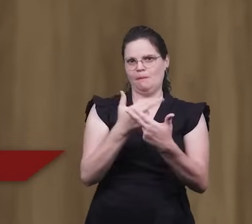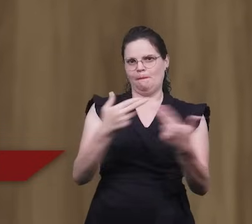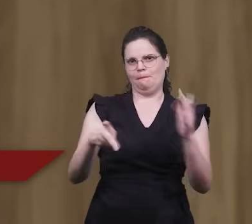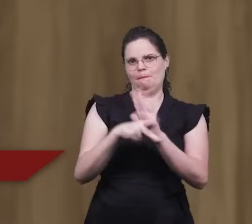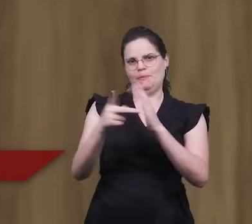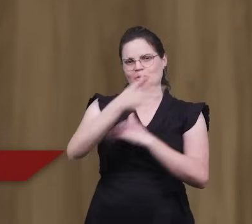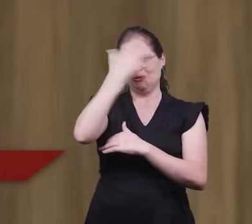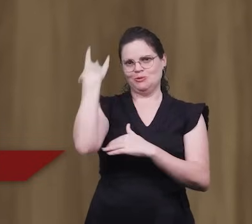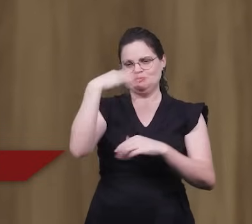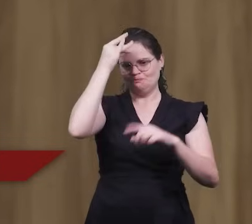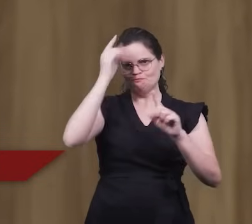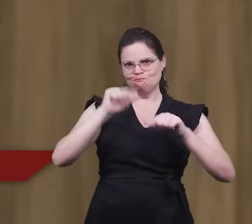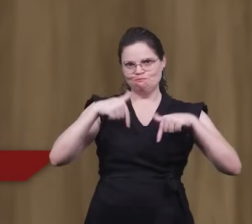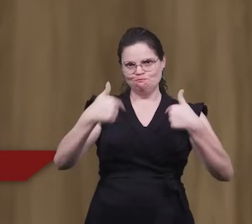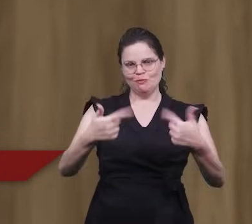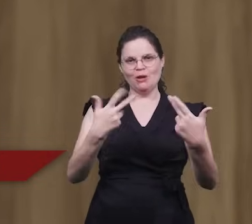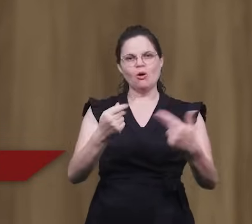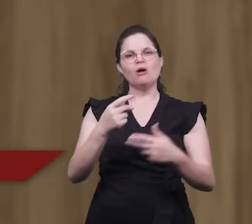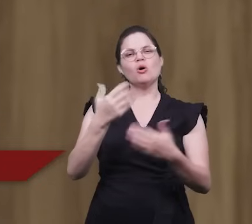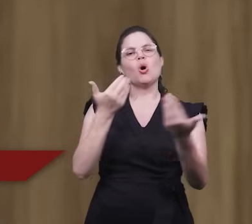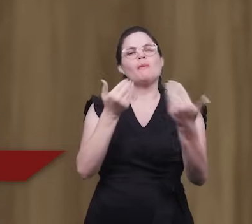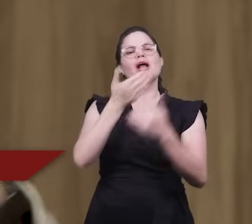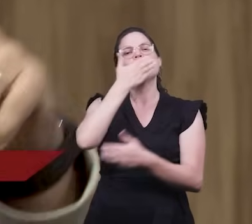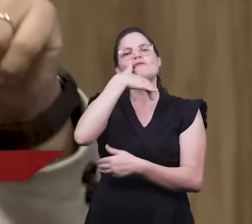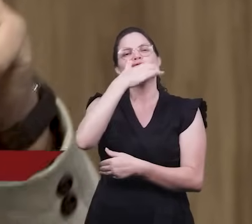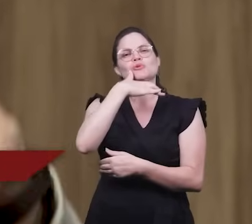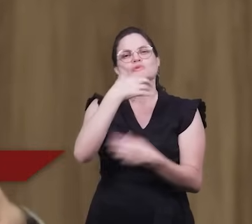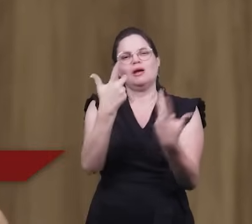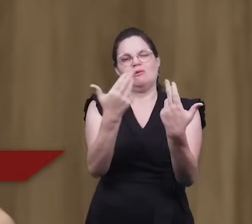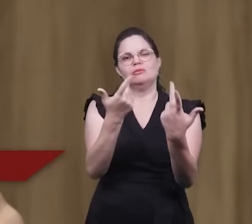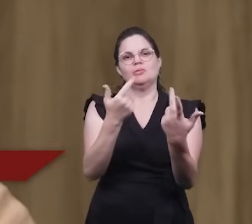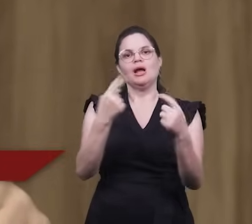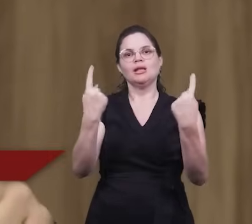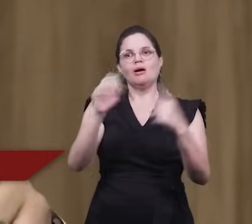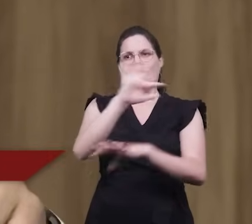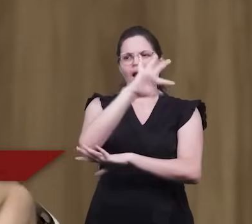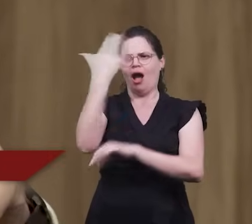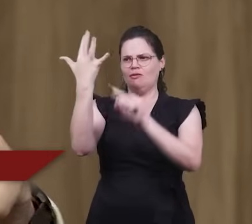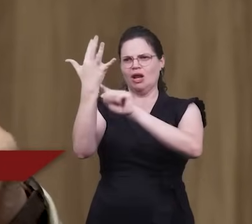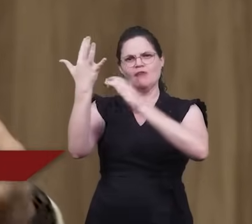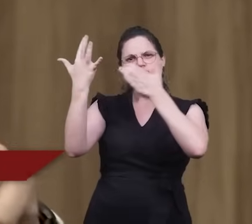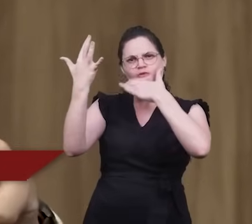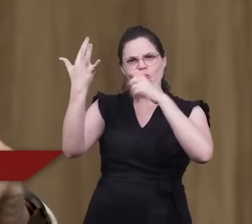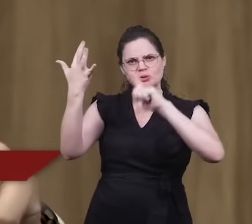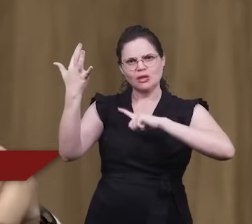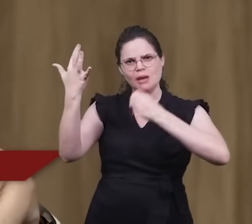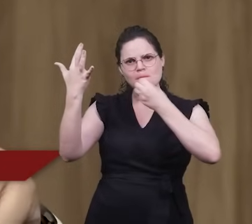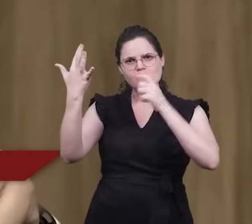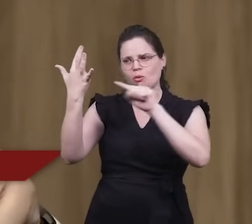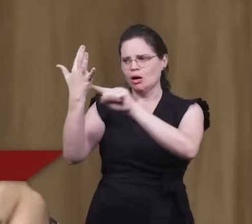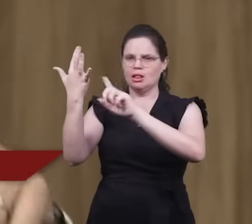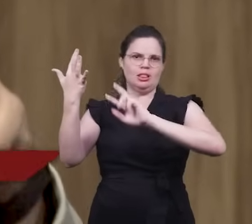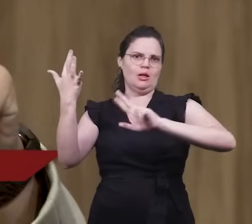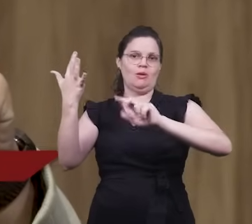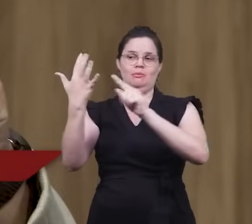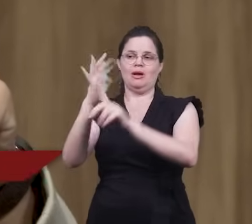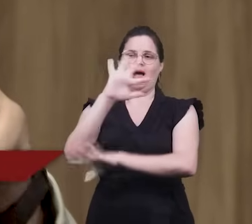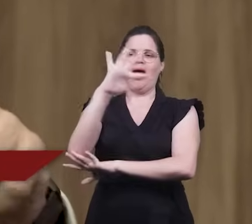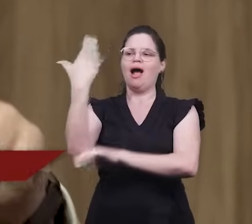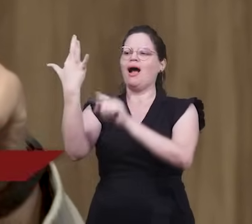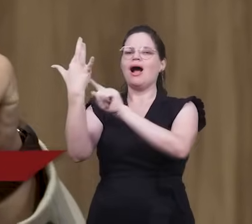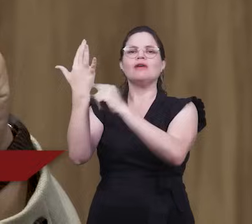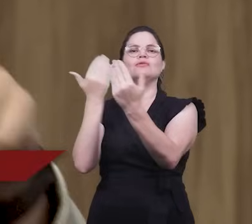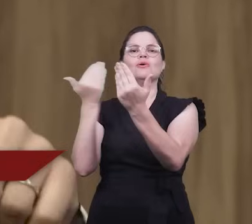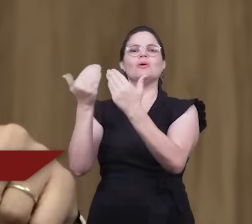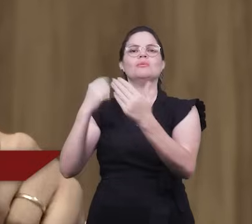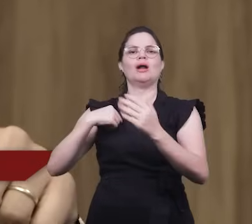que fez um ninho. Então nós vamos encontrar, inclusive em Pérgamo, uma expressão que é onde está